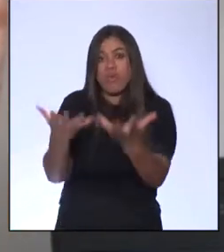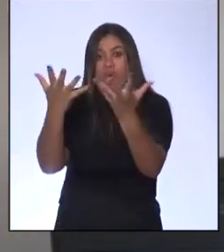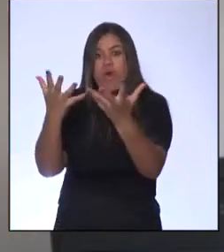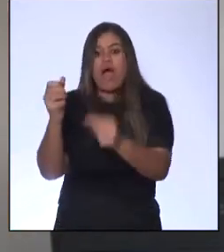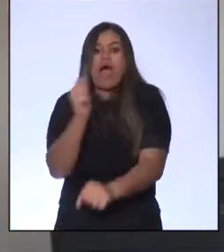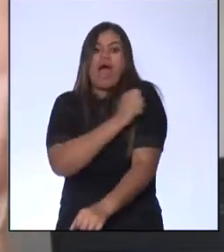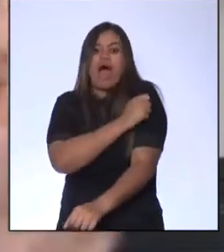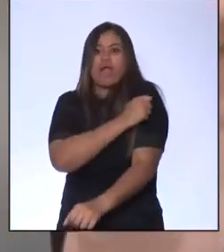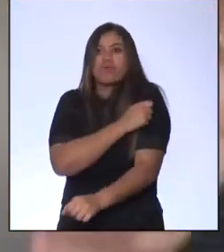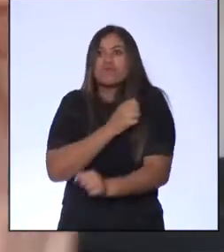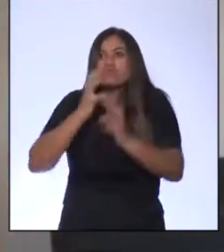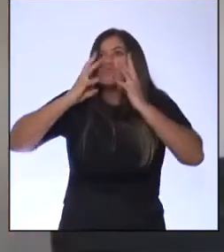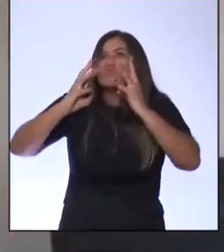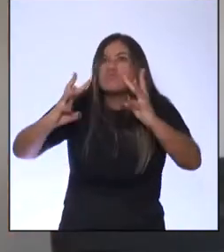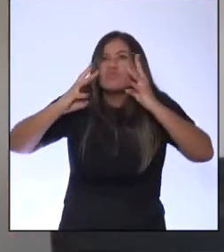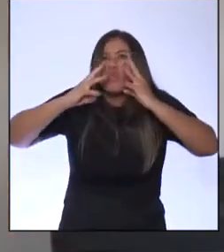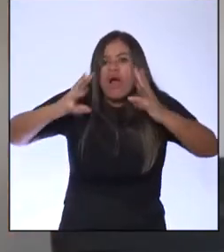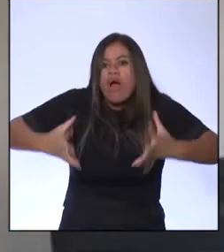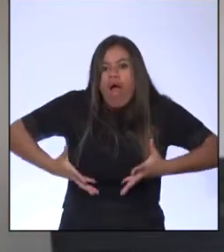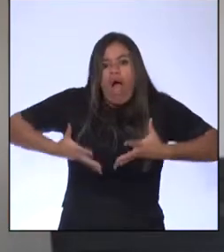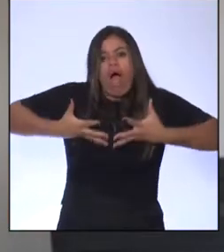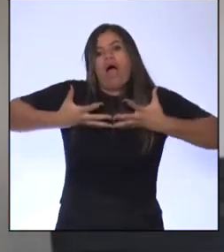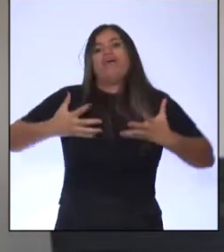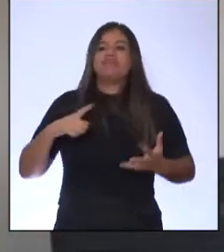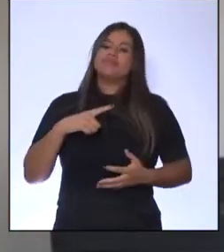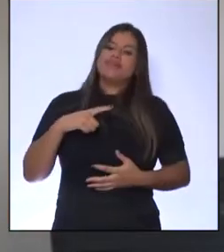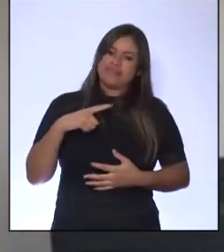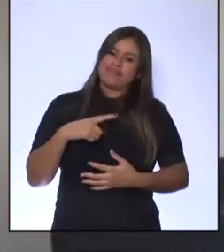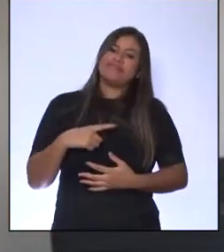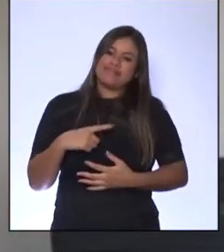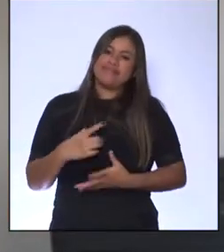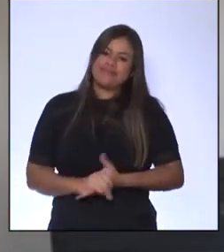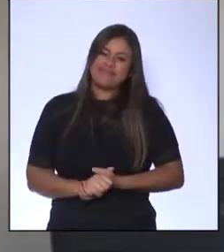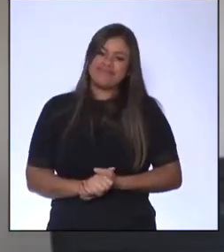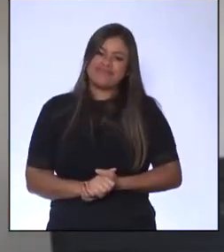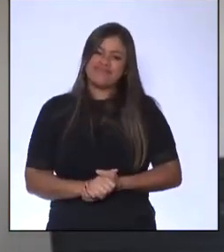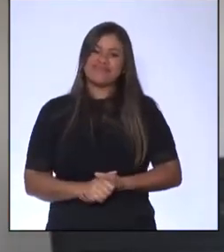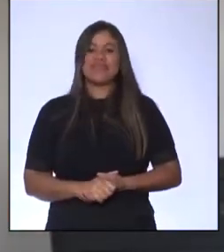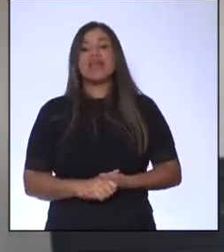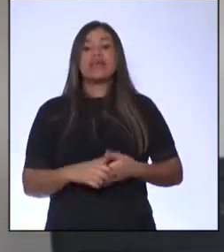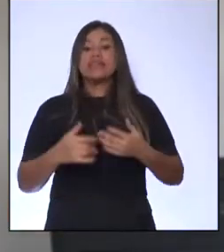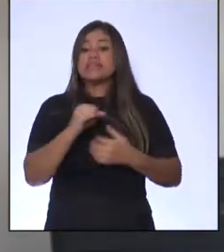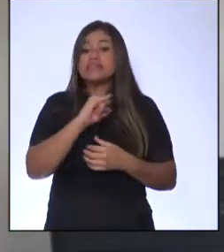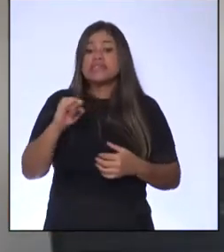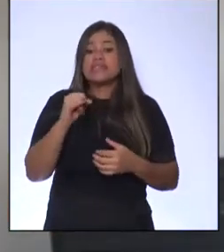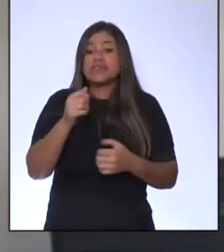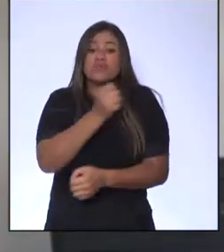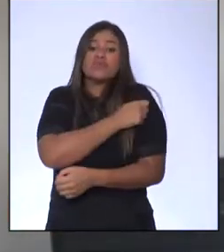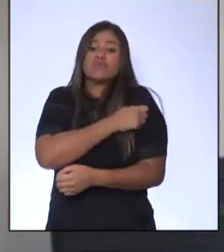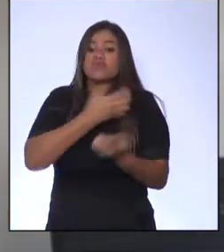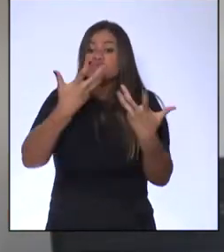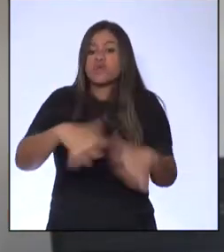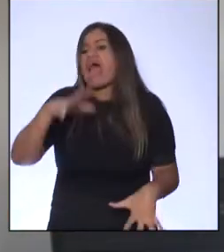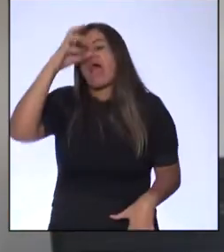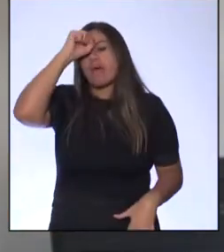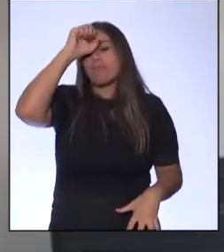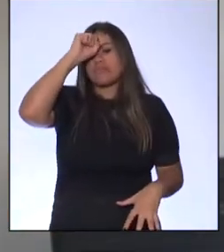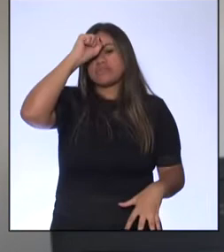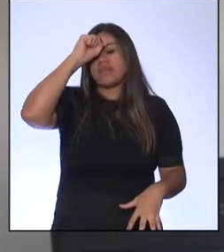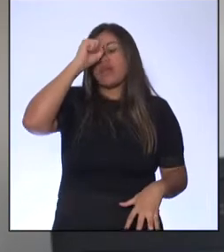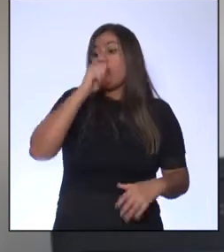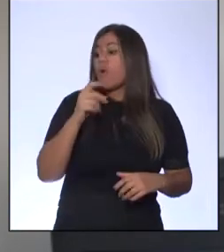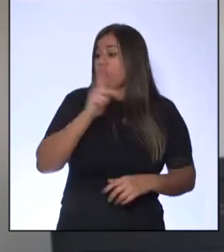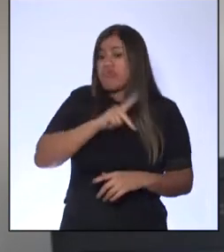mãe não aprende matemática pela filha, por mais que ela queira. Então, qual é essa coisa? O que